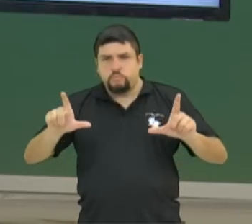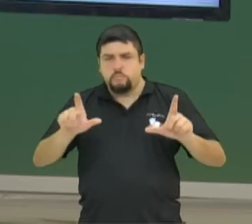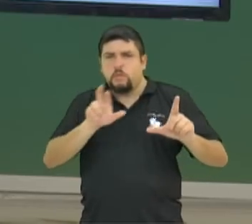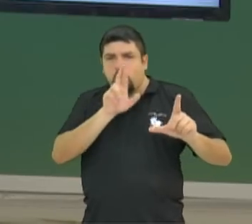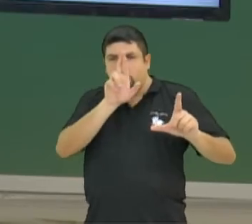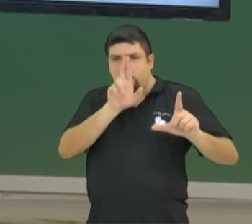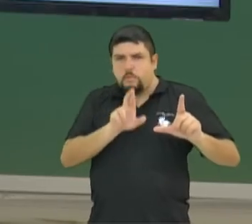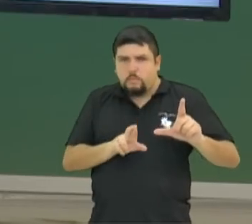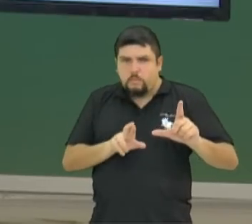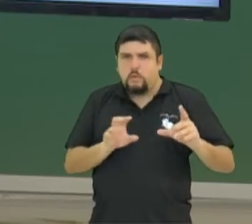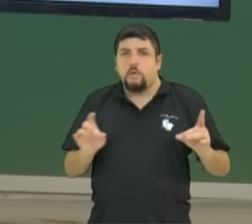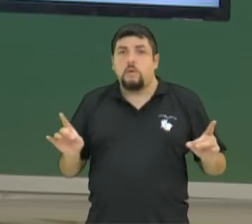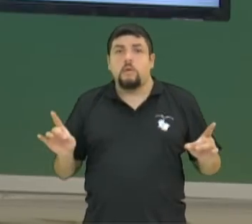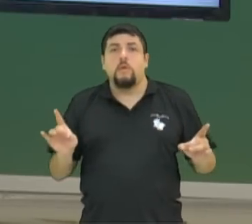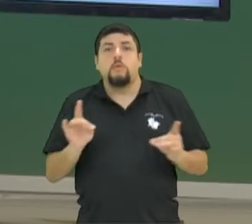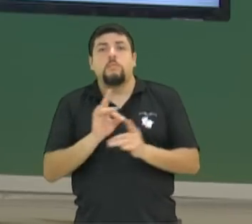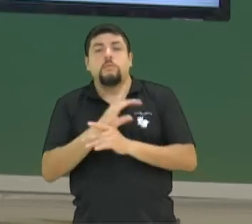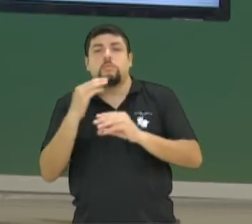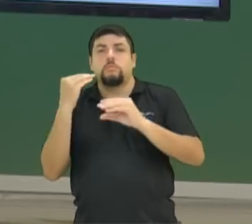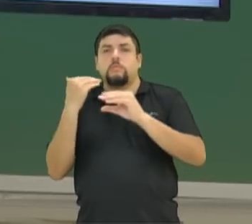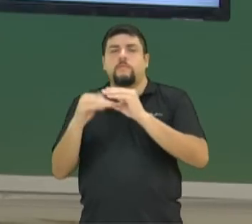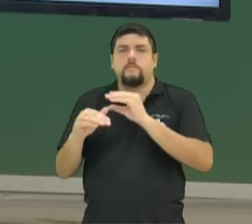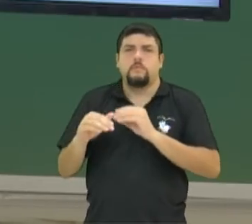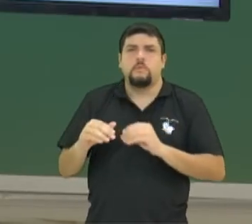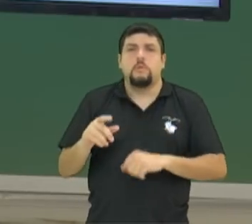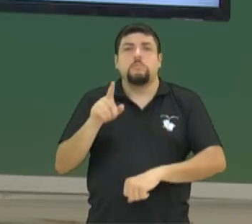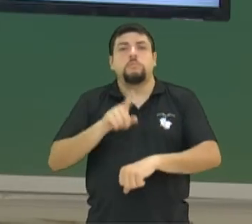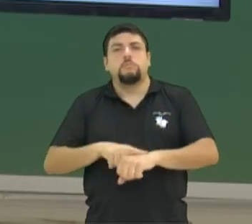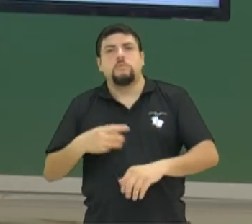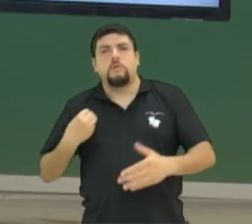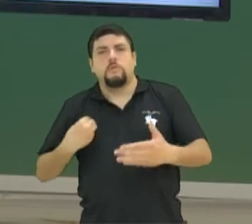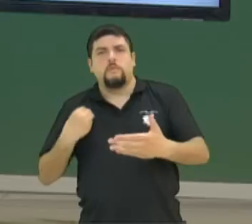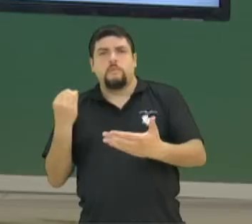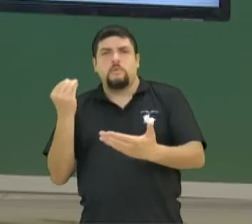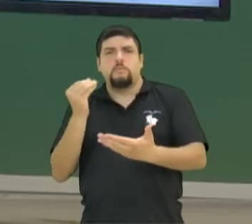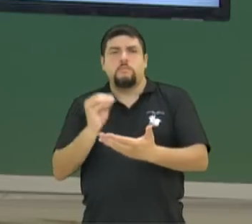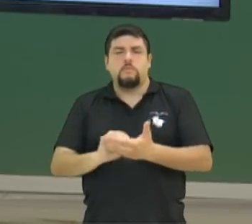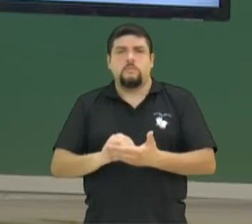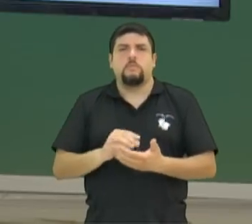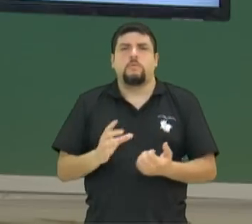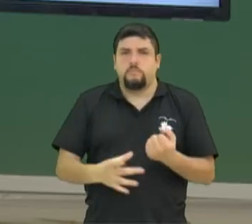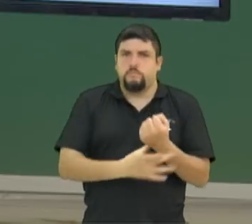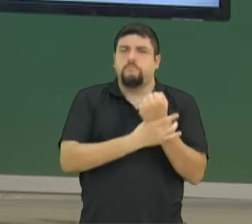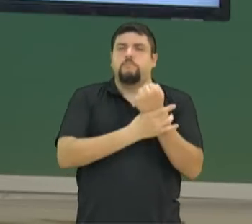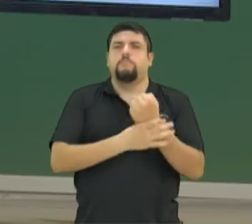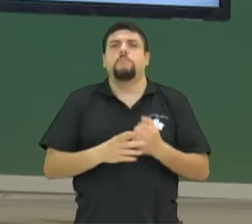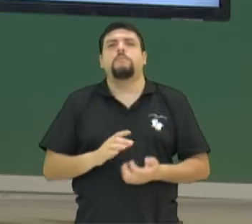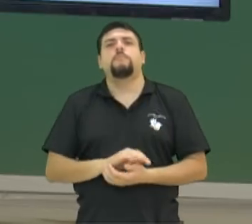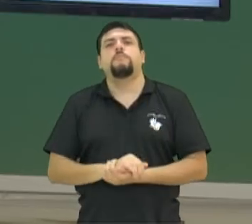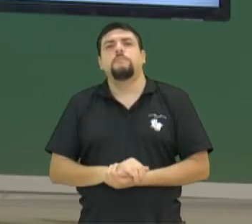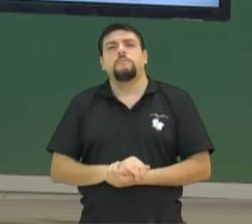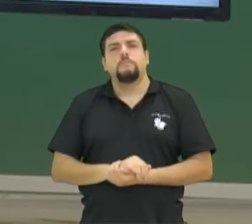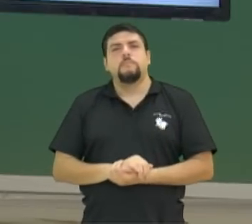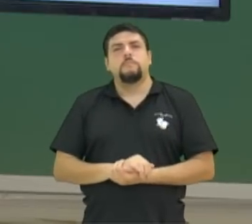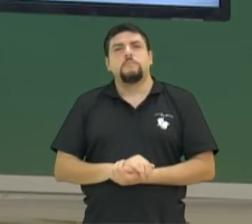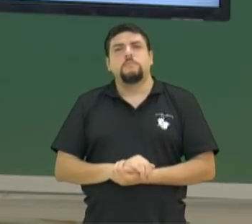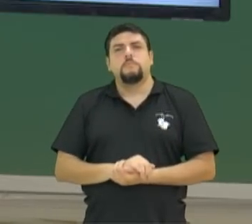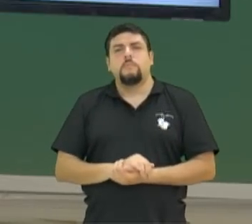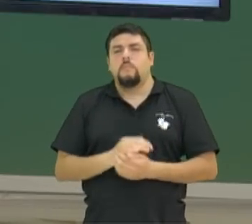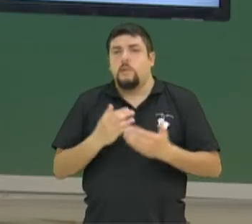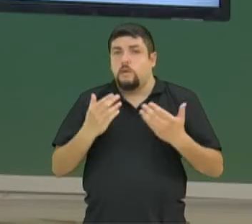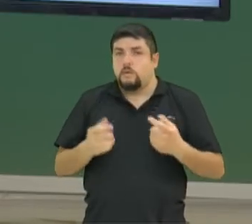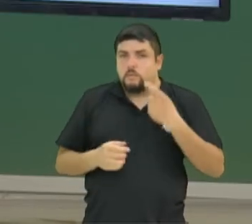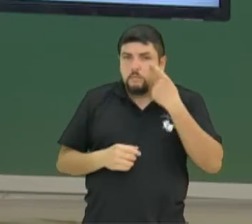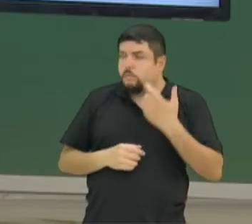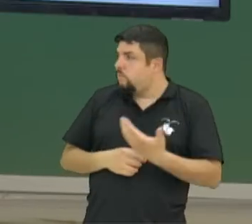a atividade e envia. Pronto, a sua presença já está confirmada para o teu professor de História. Tudo bem? Então aqui eu trago